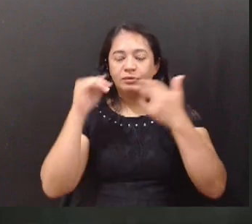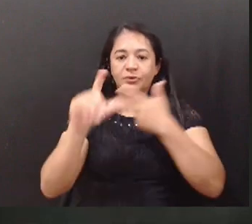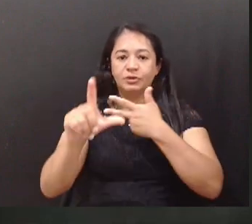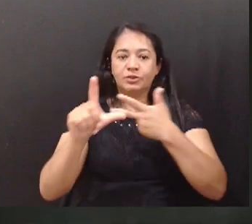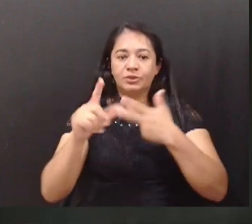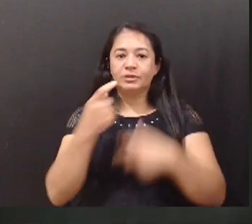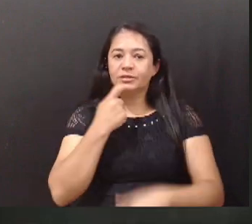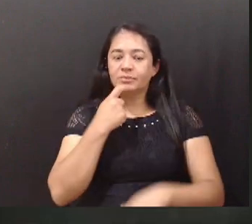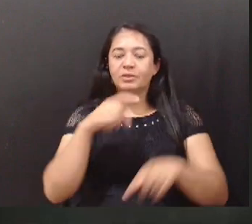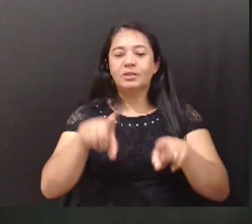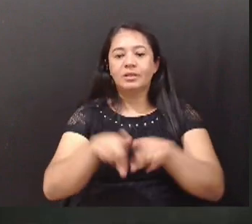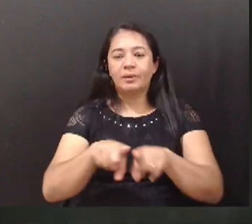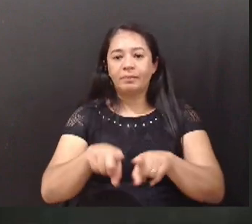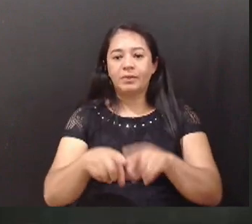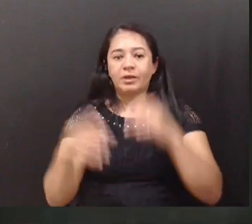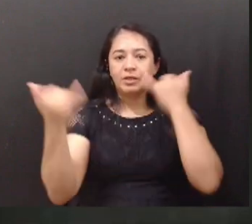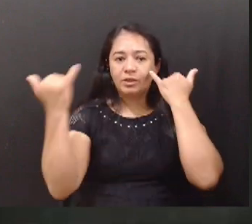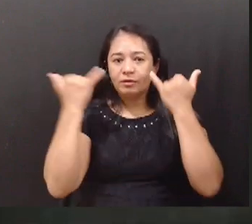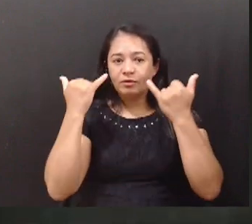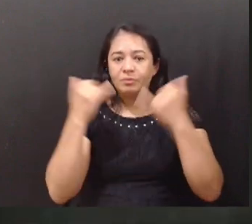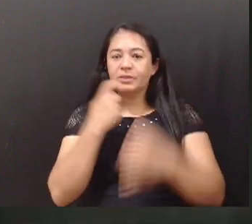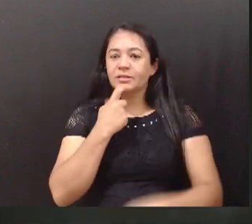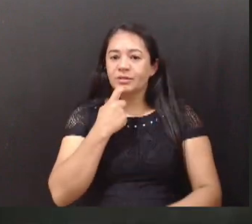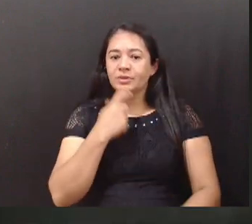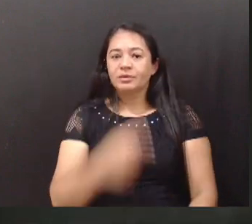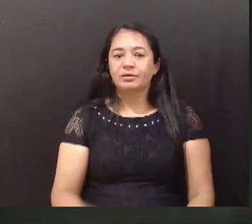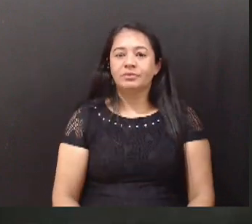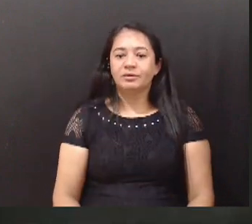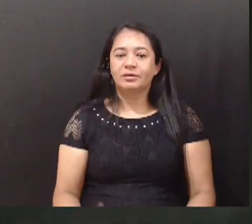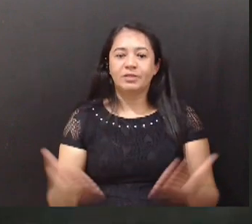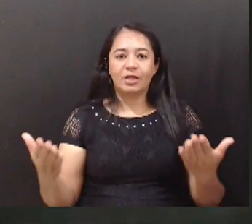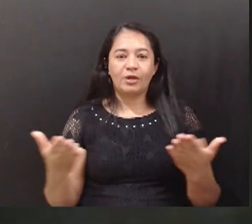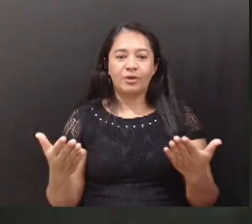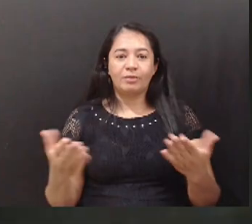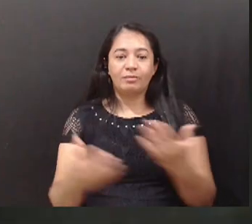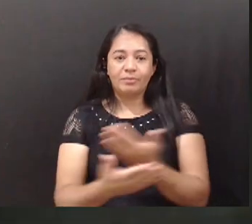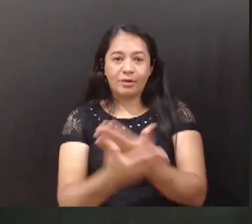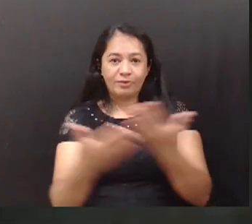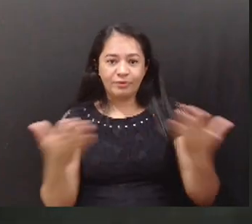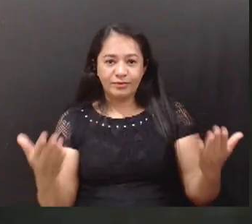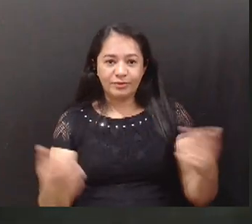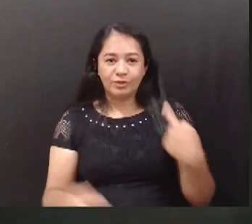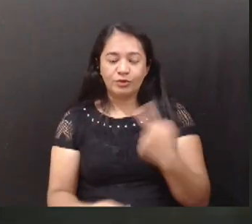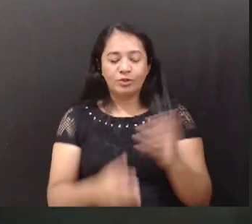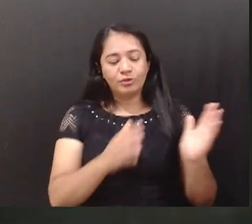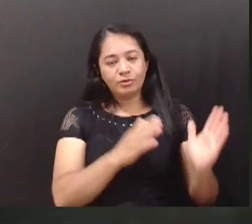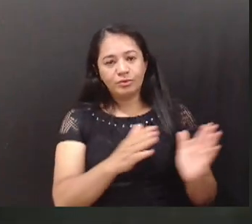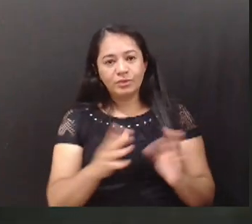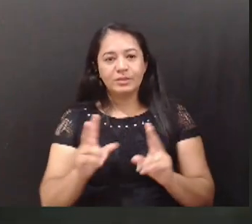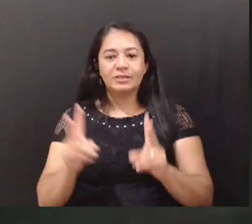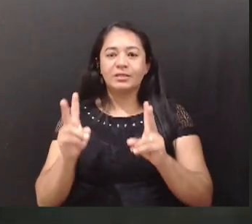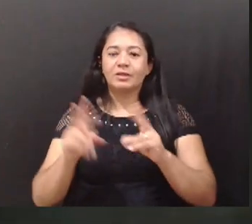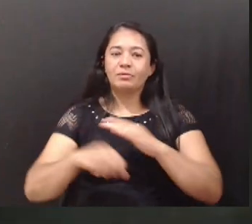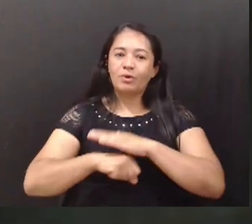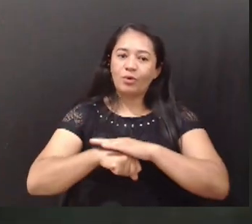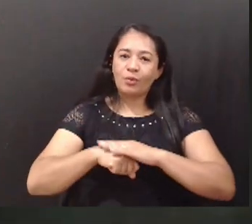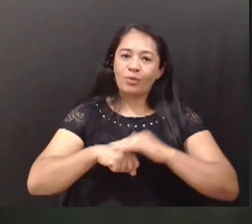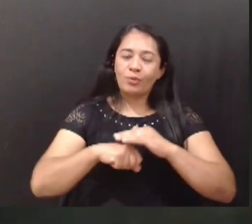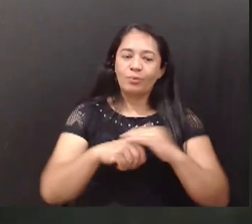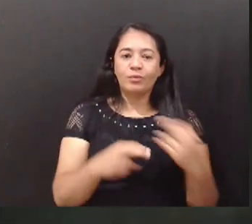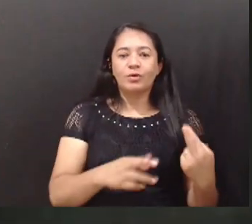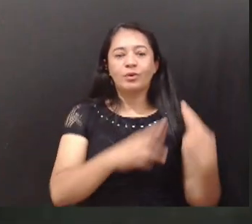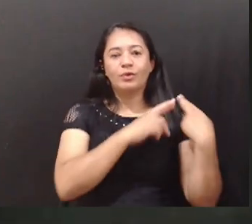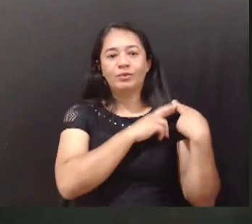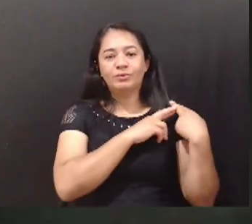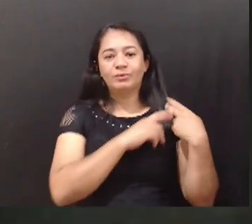também, informações aqui de Campinas, atualizadíssimas para você. A nossa programação sempre feita com muito carinho, muita responsabilidade, especialmente da